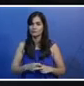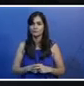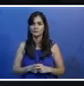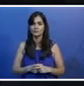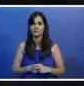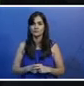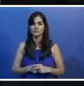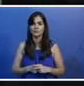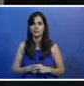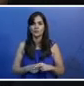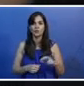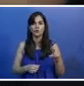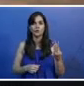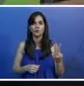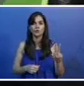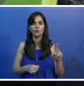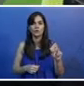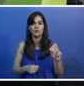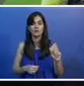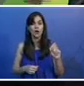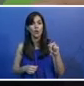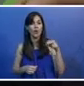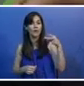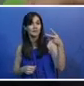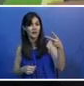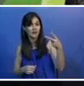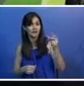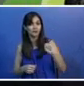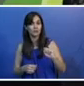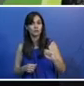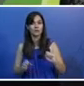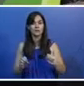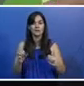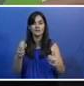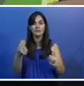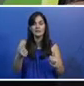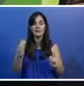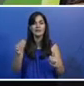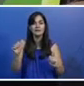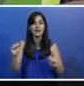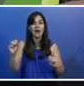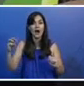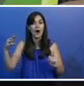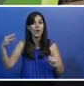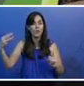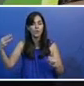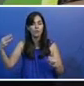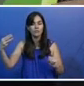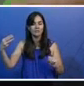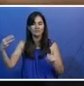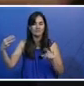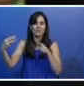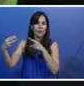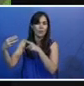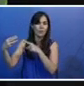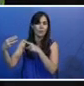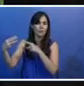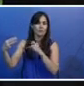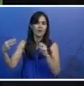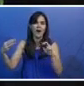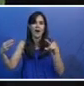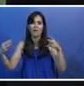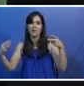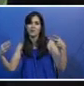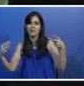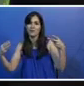2a ao quadrado, 6a ao cubo. Por que eles não são semelhantes? Se